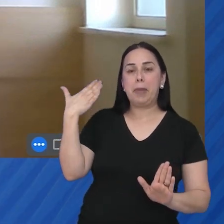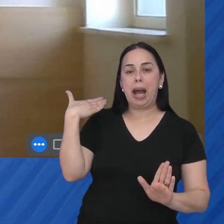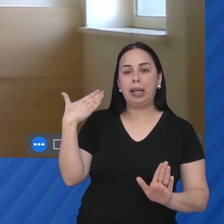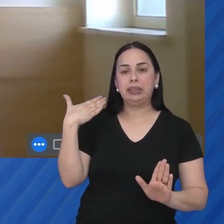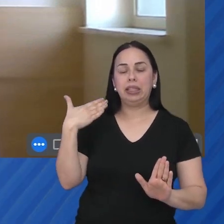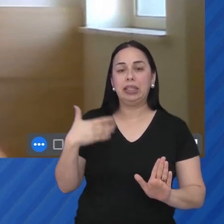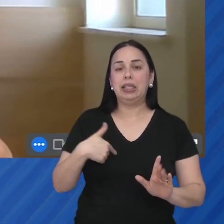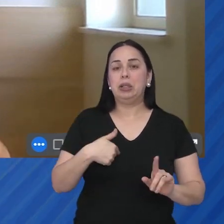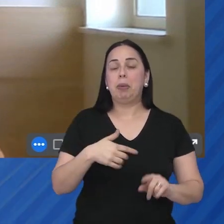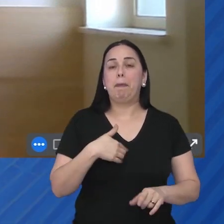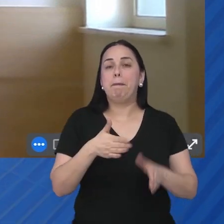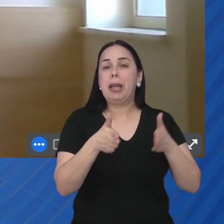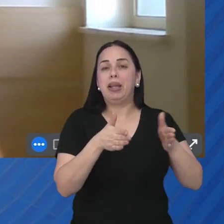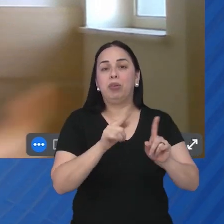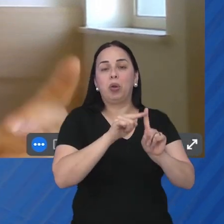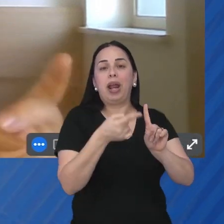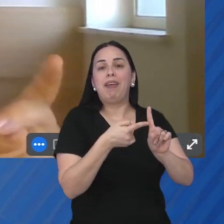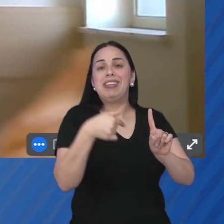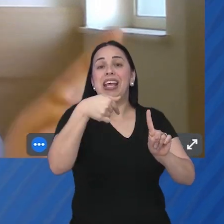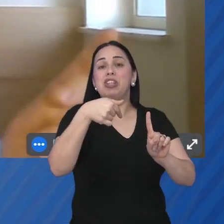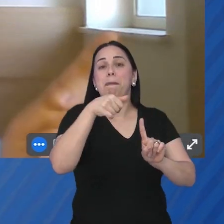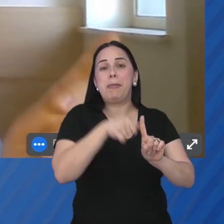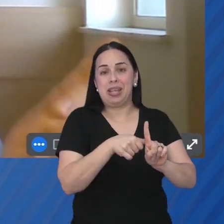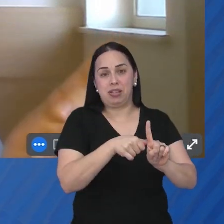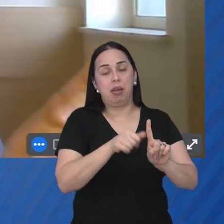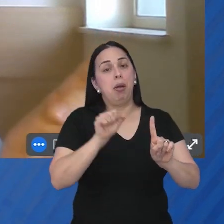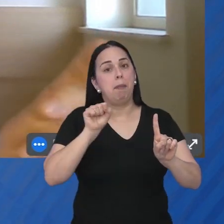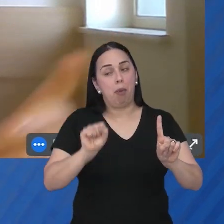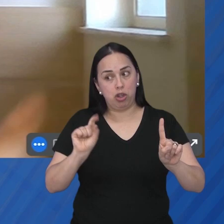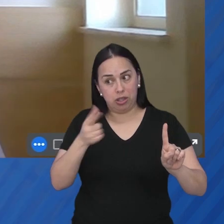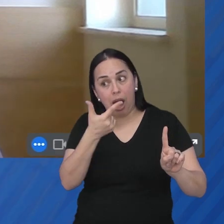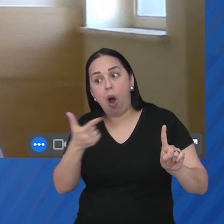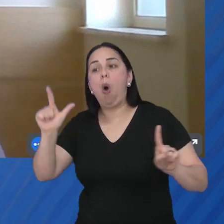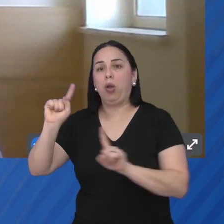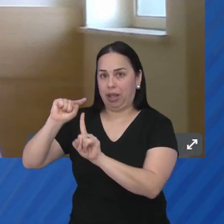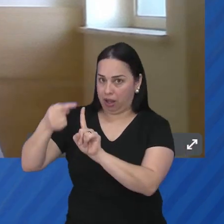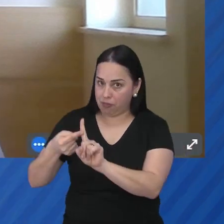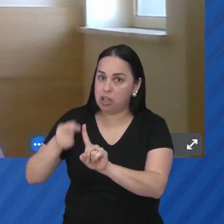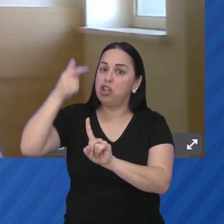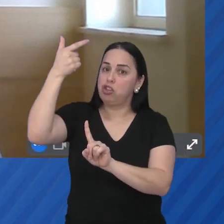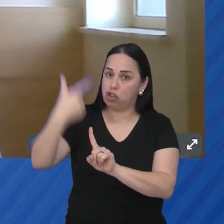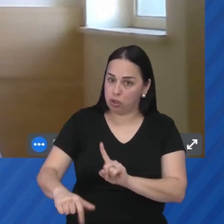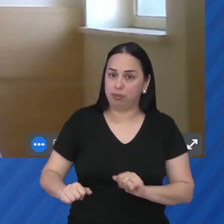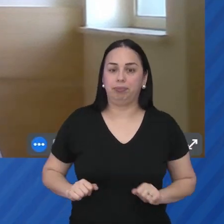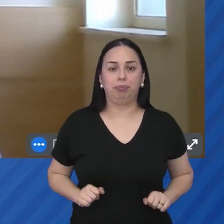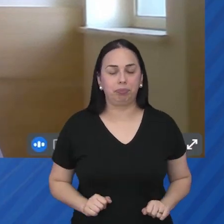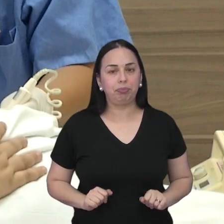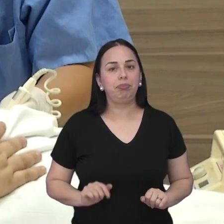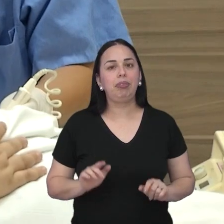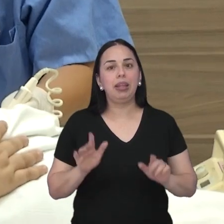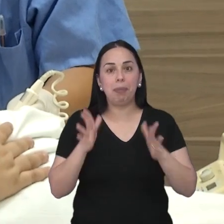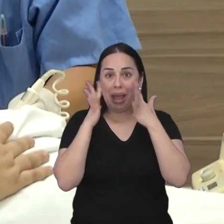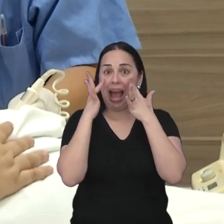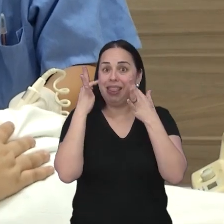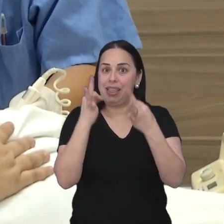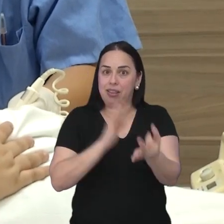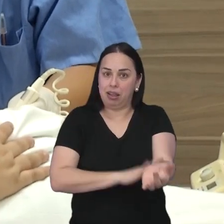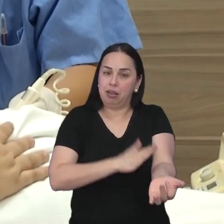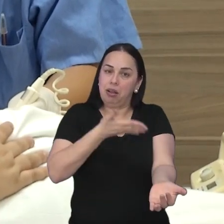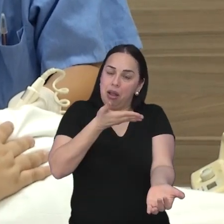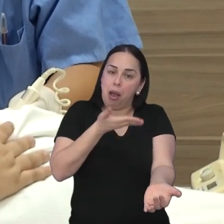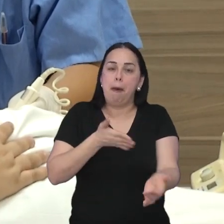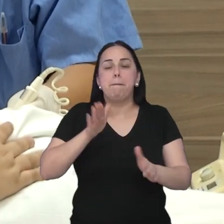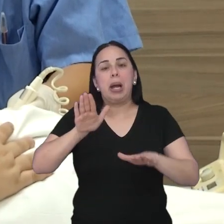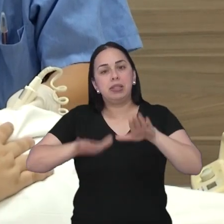bem, eu tive pré-eclâmpsia, estava de 7 meses. Nossa, isso aí é um fator de risco importante. Um dos sinais de alerta